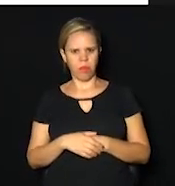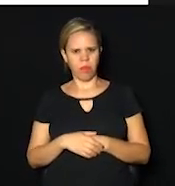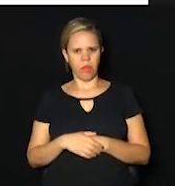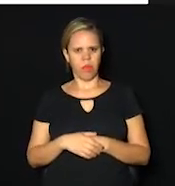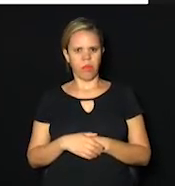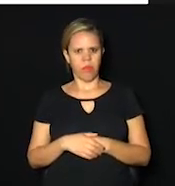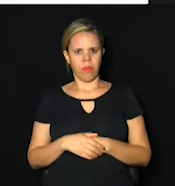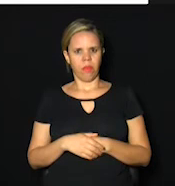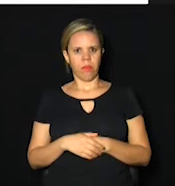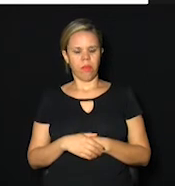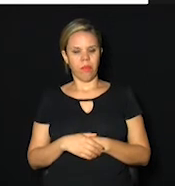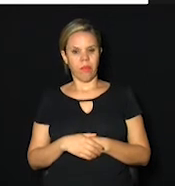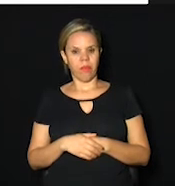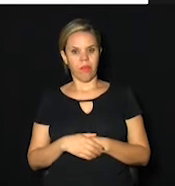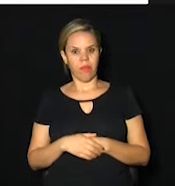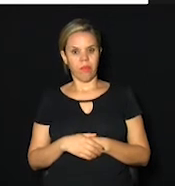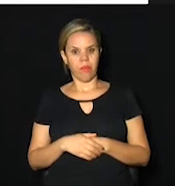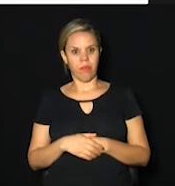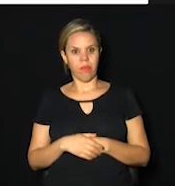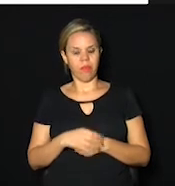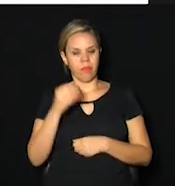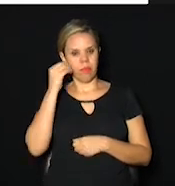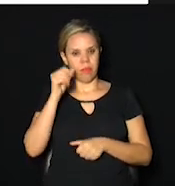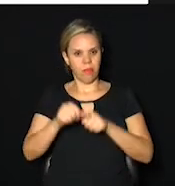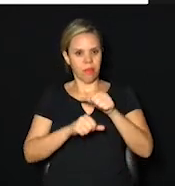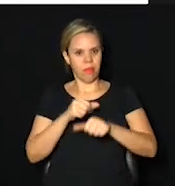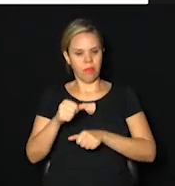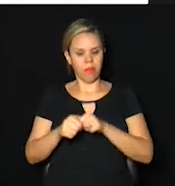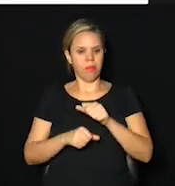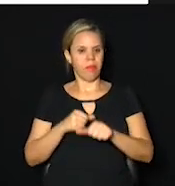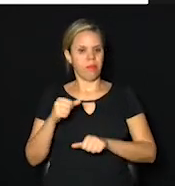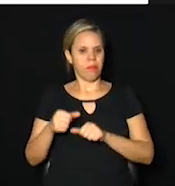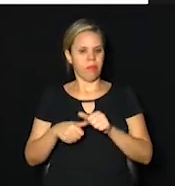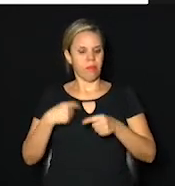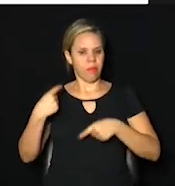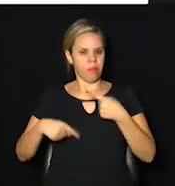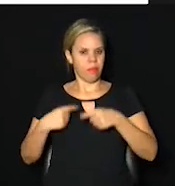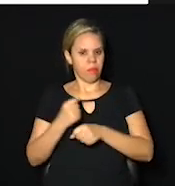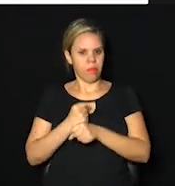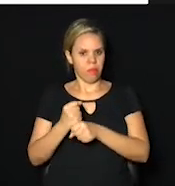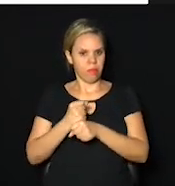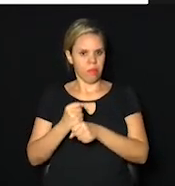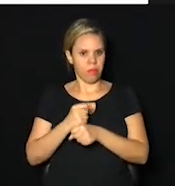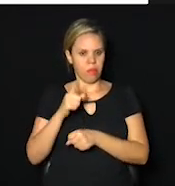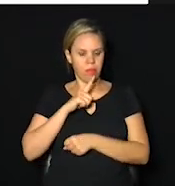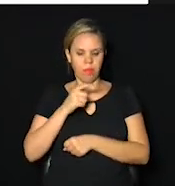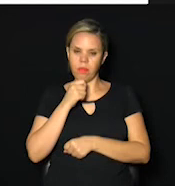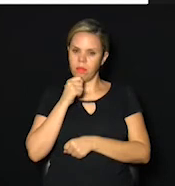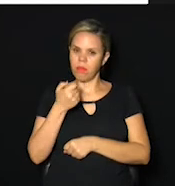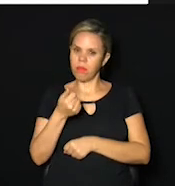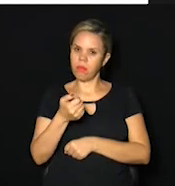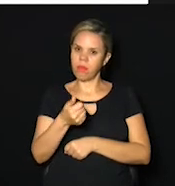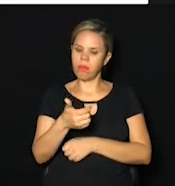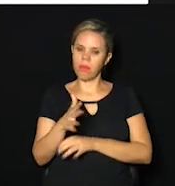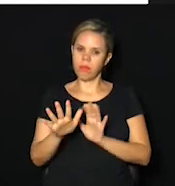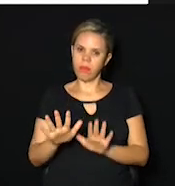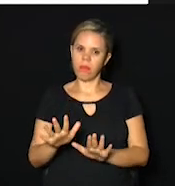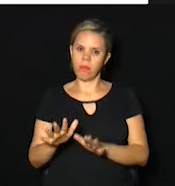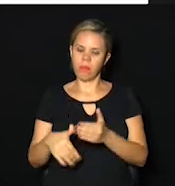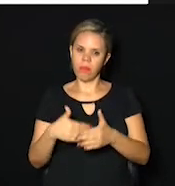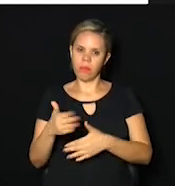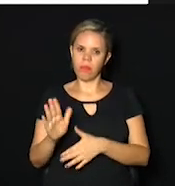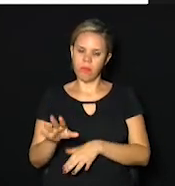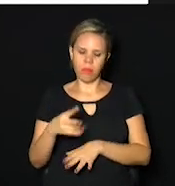a gente tem uma tendência de renovação política há alguns anos. Talvez este ano tenha um pouco ainda, mas essa onda já